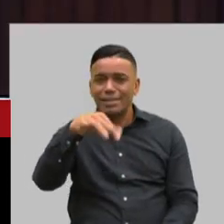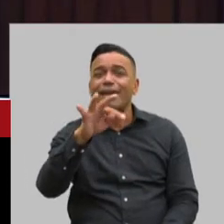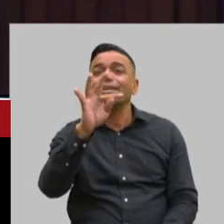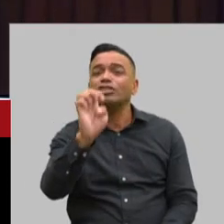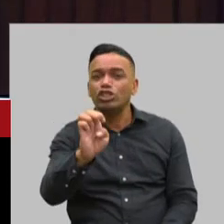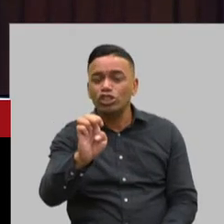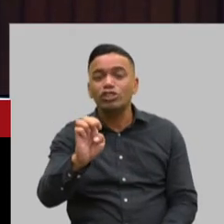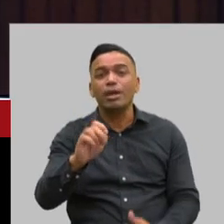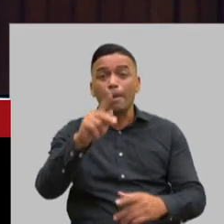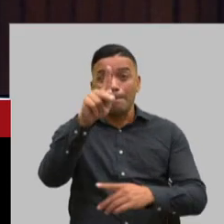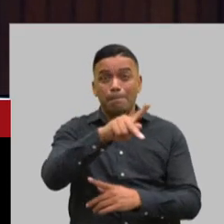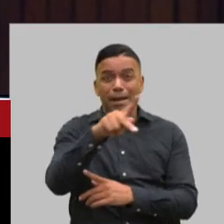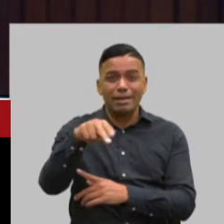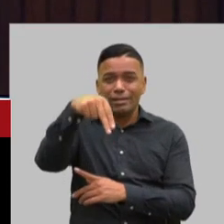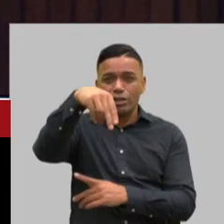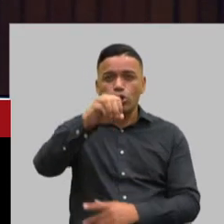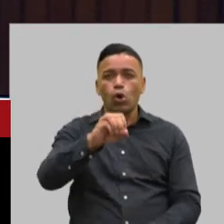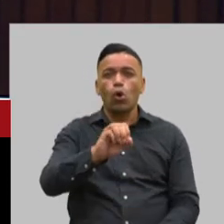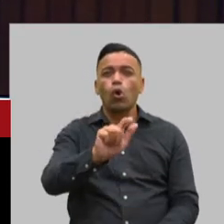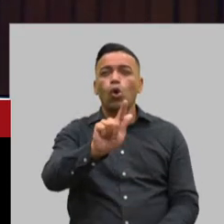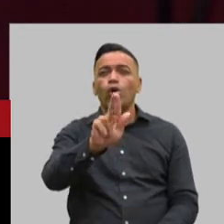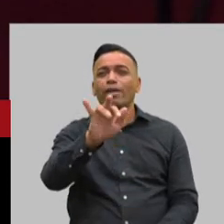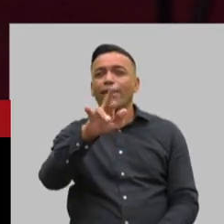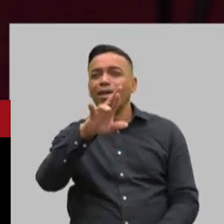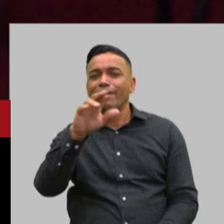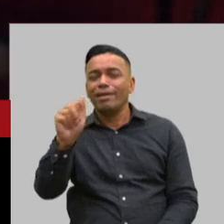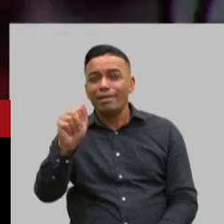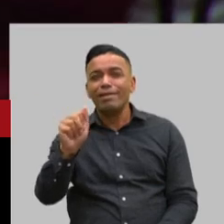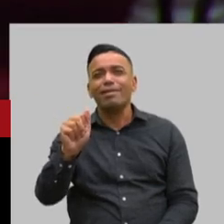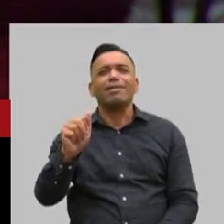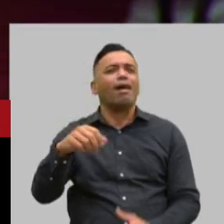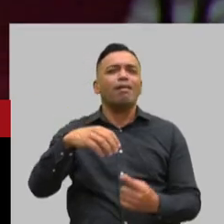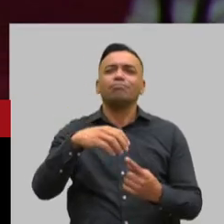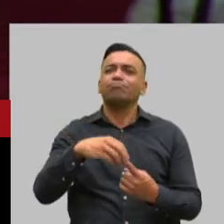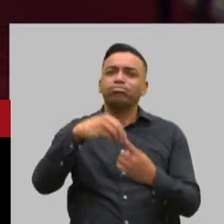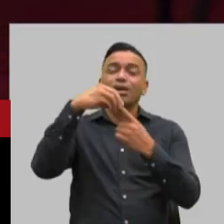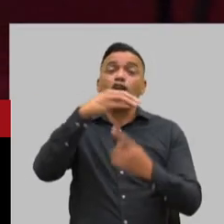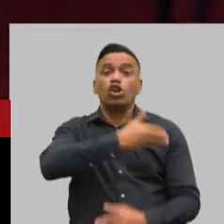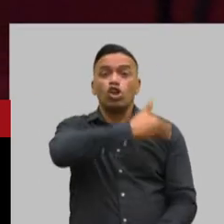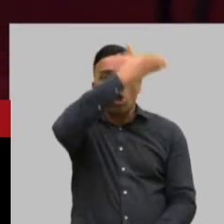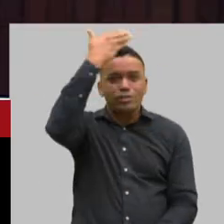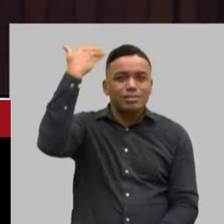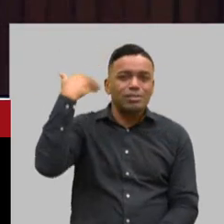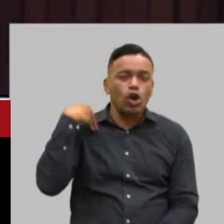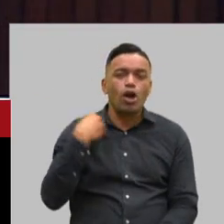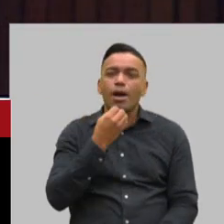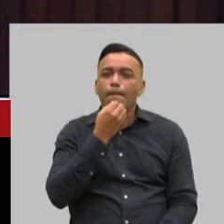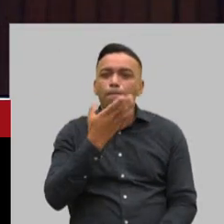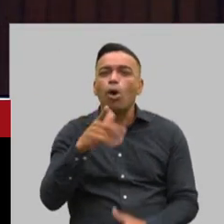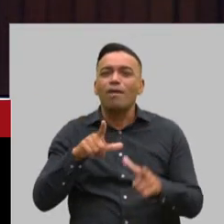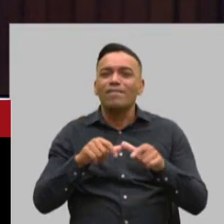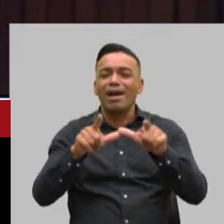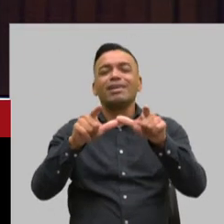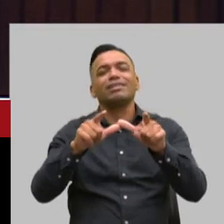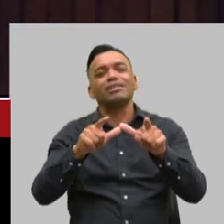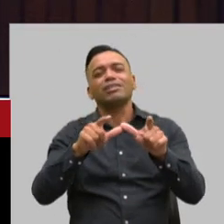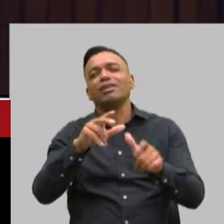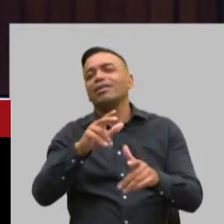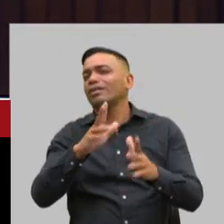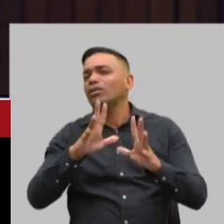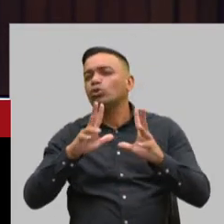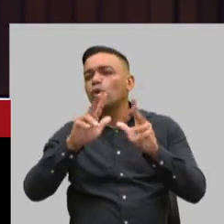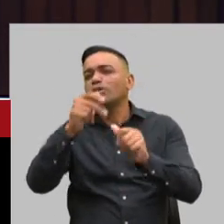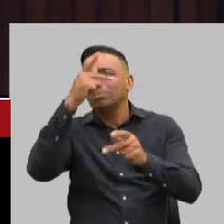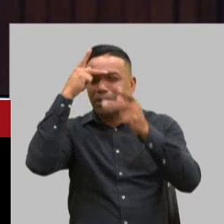Padre Nogueira, vigário episcopal da região episcopal Nossa Senhora da Boa Viagem. Em nome de todos e todas que aqui não puderam